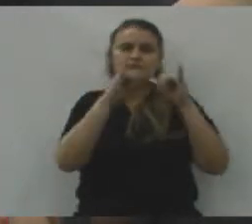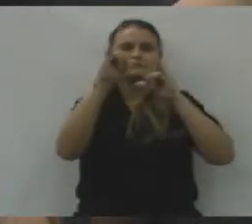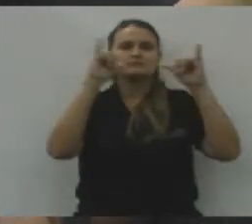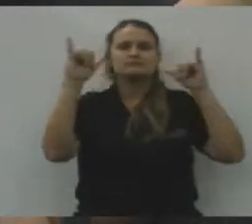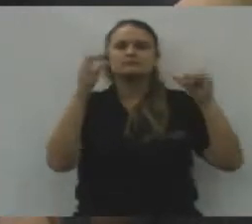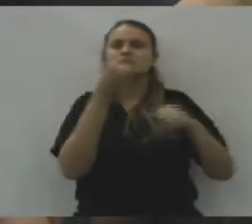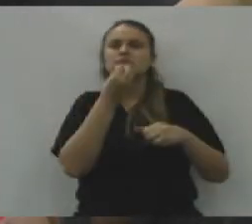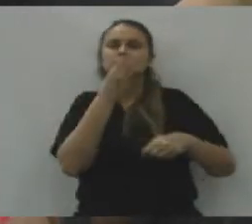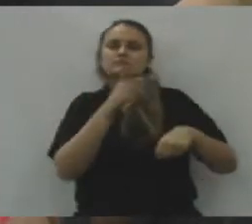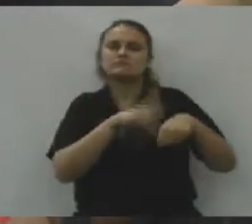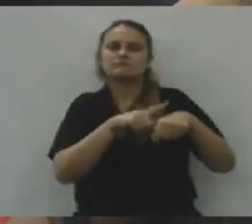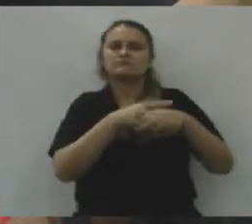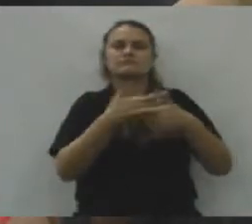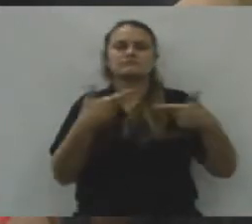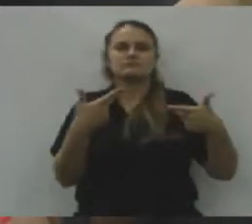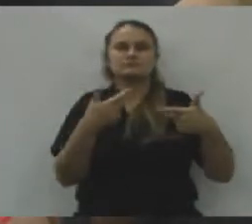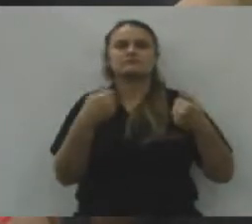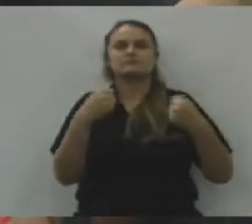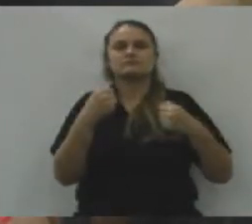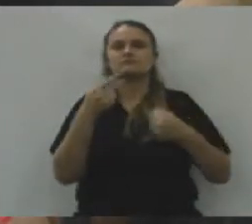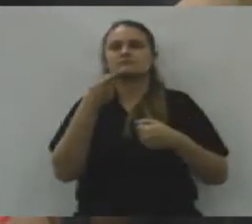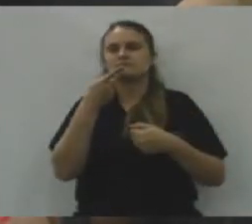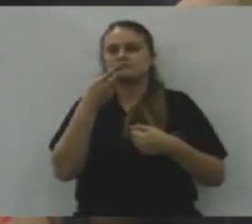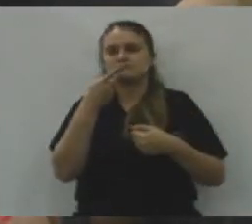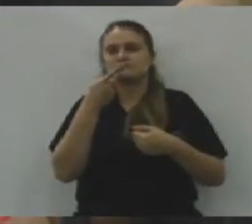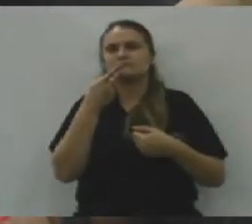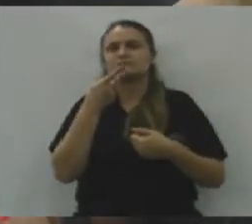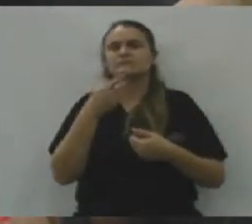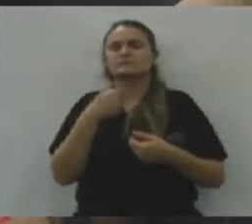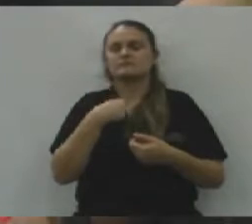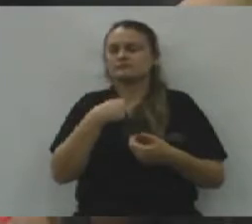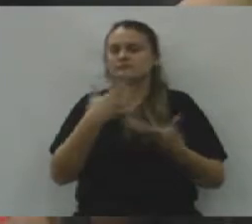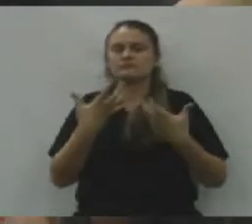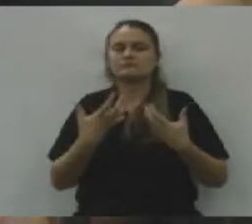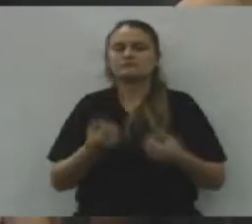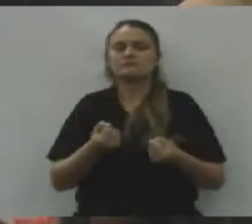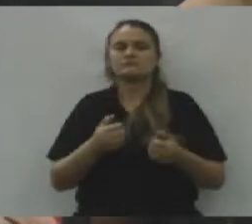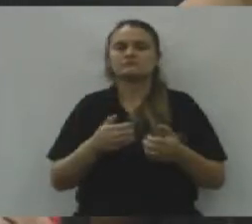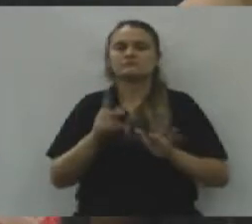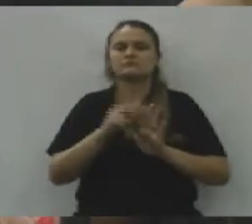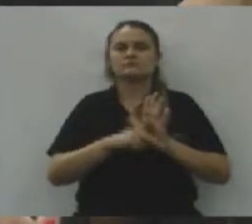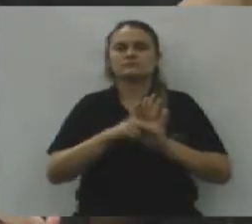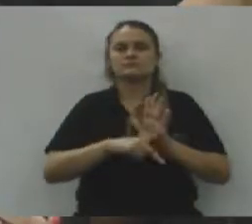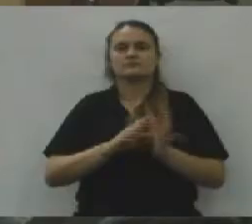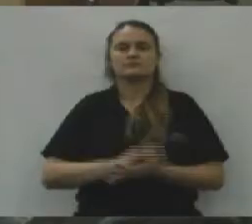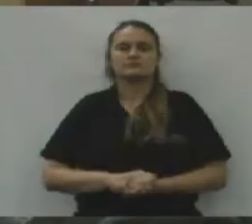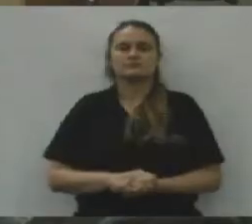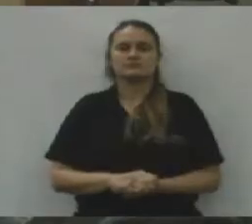bons momentos e atos como esse. Destaco aí e sou favorável ao referido projeto.